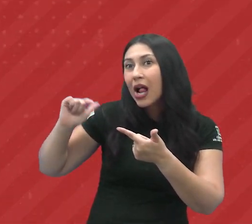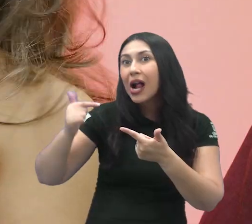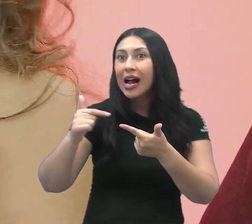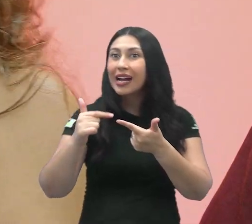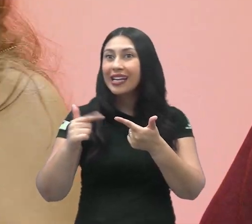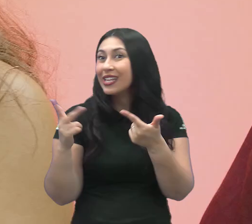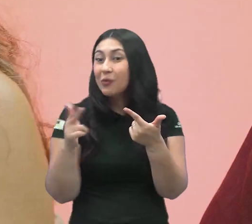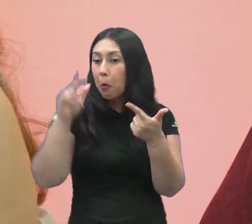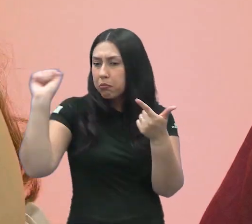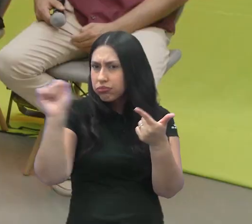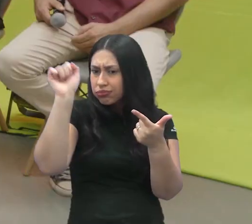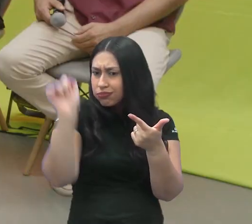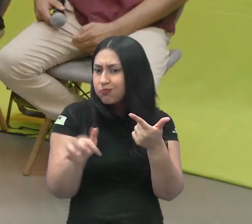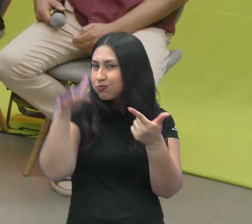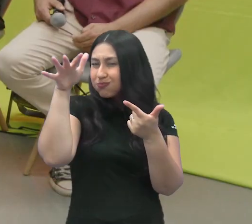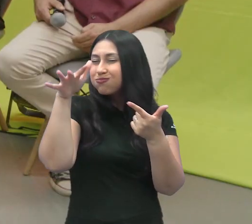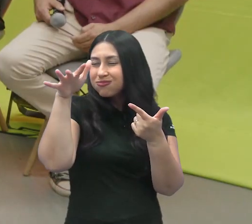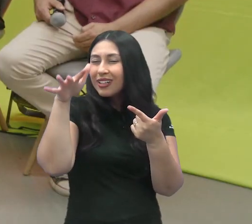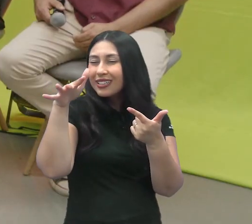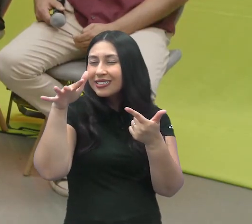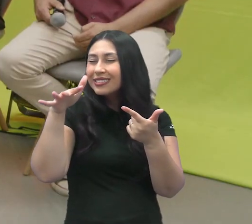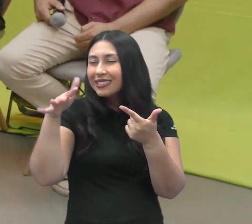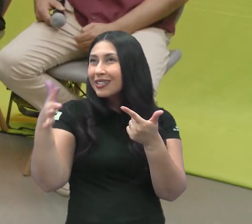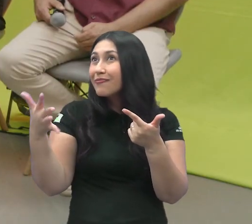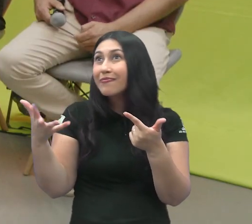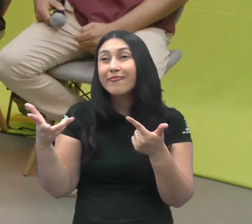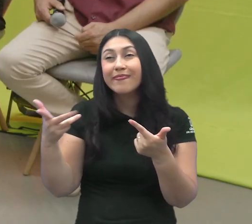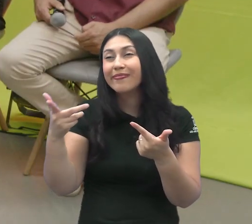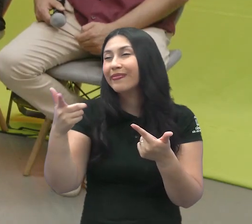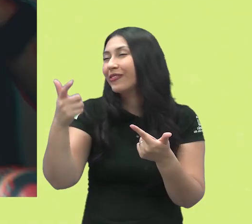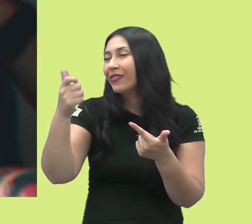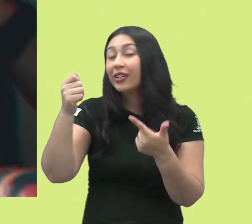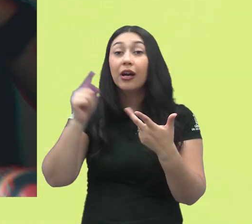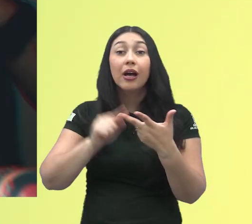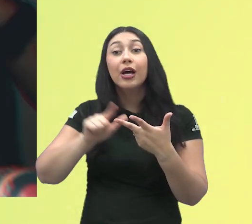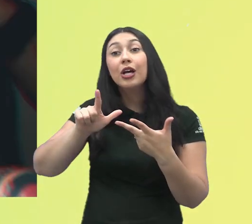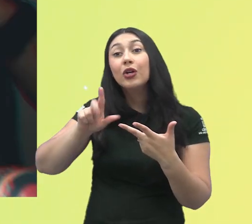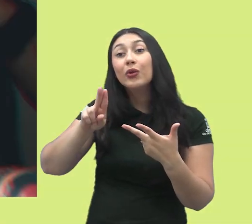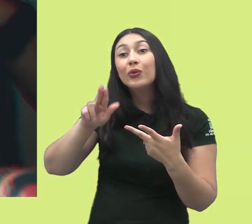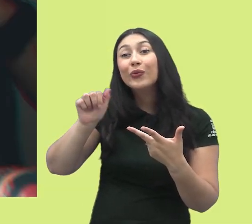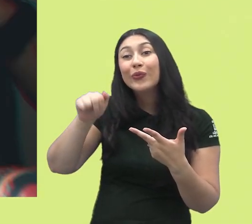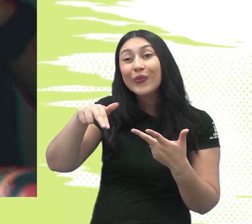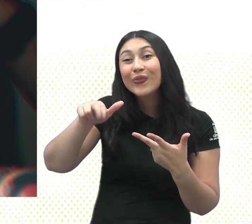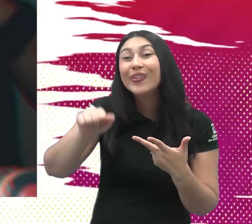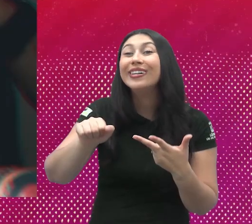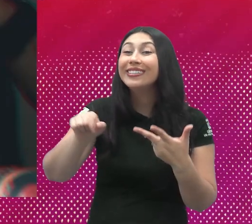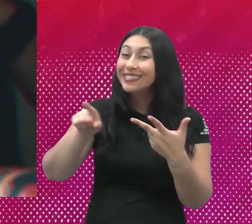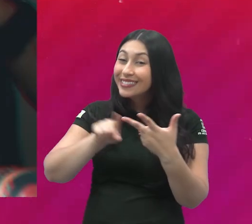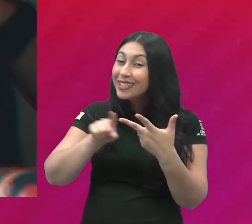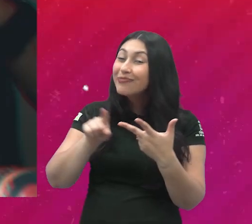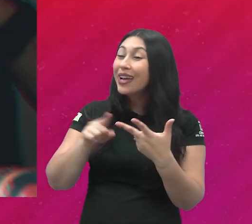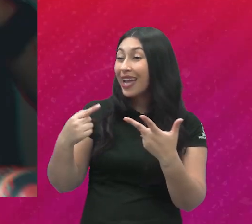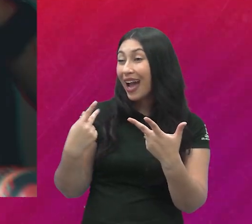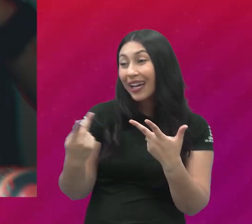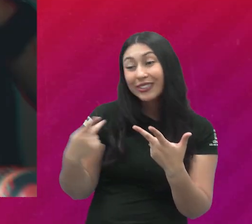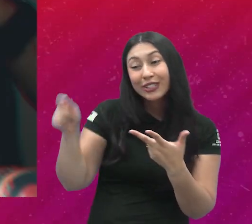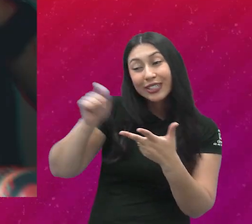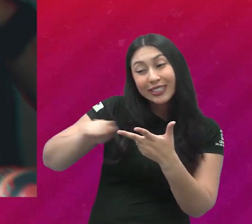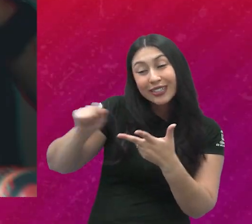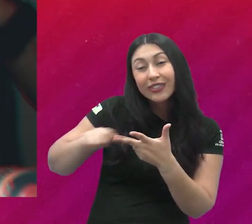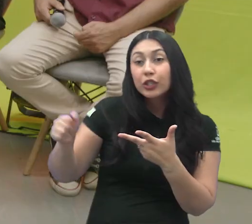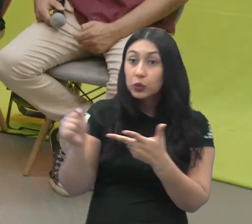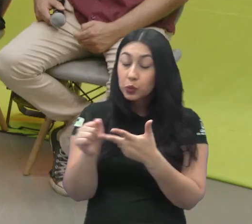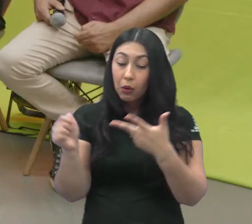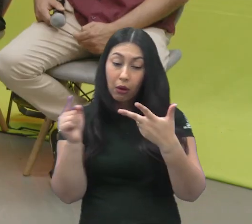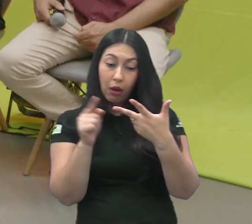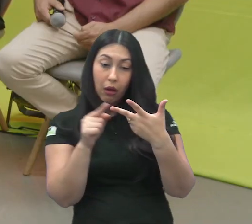bruxona, ela é uma mulher amarela, representando maravilhosamente. Então, a Luana Camará, inclusive, a gente está compondo juntas. Então, a Luana, por